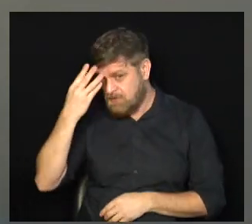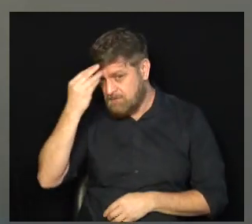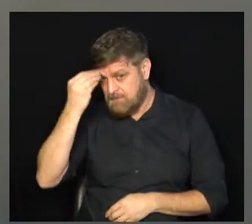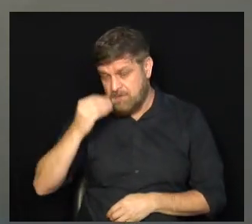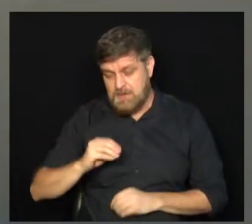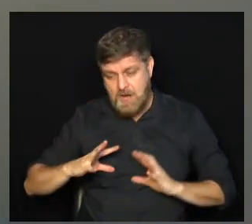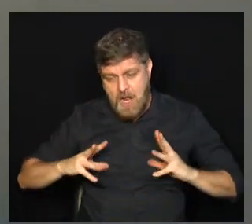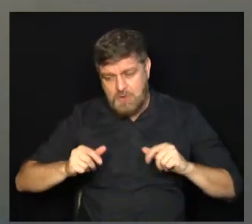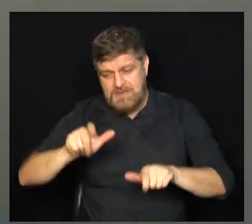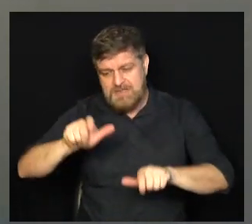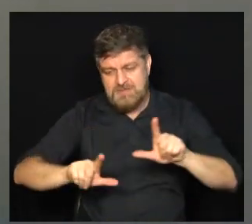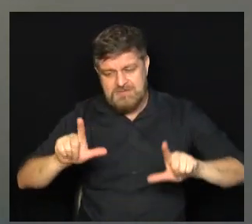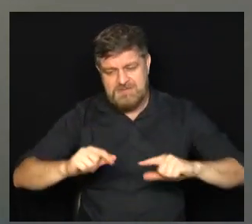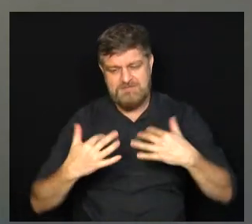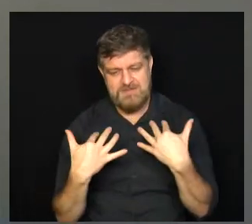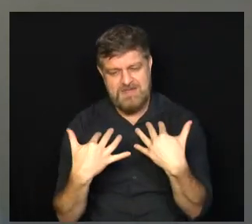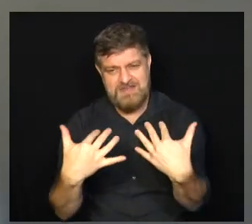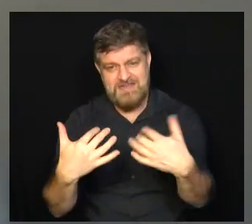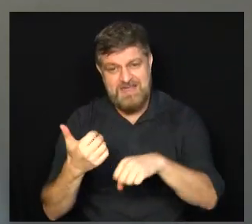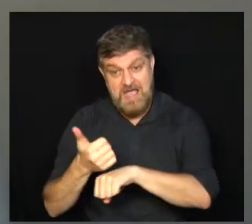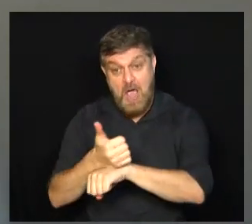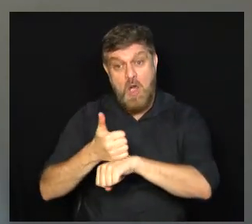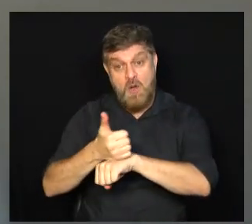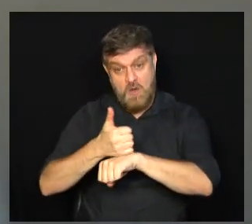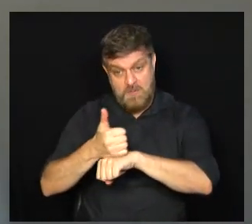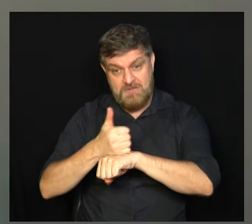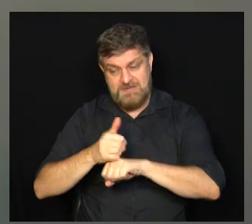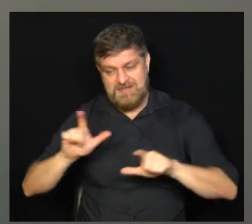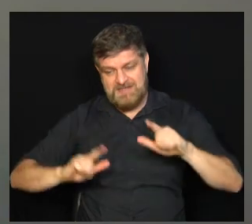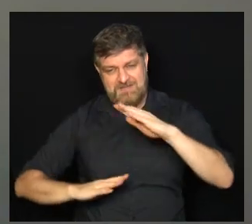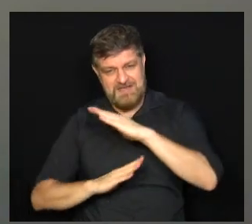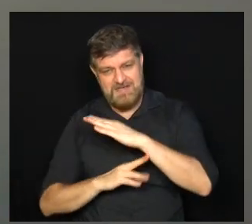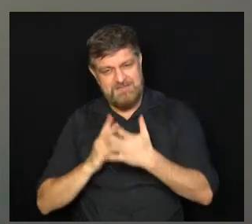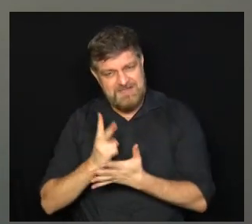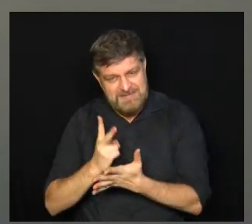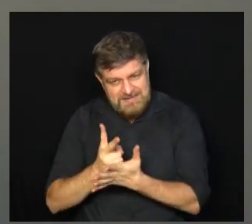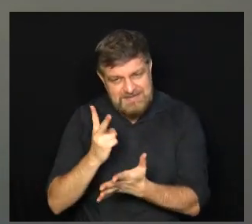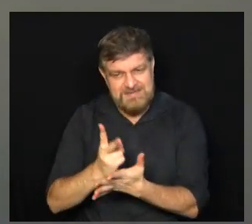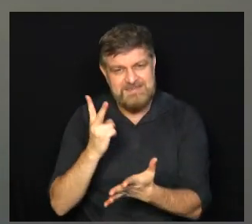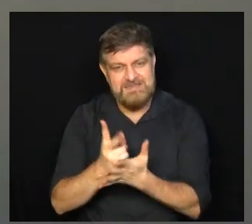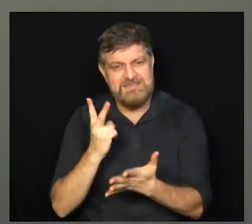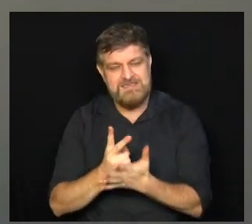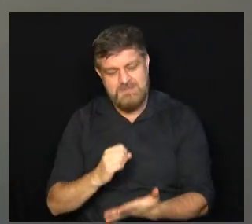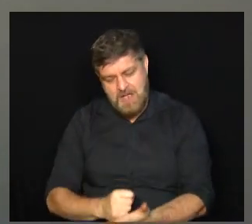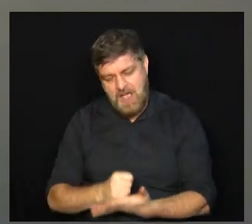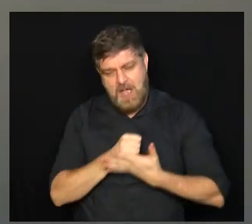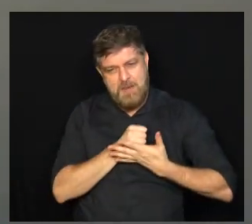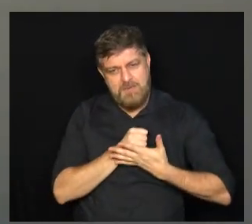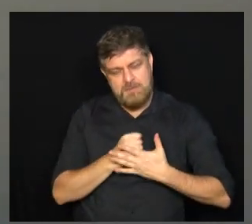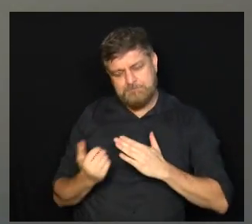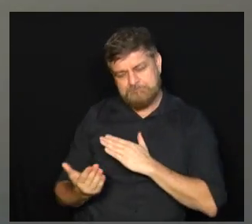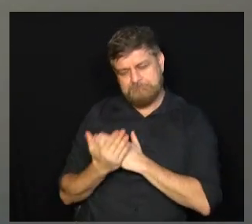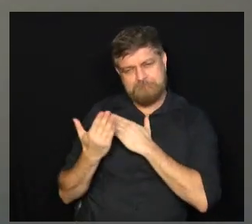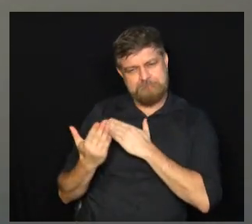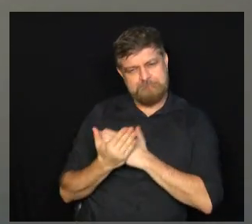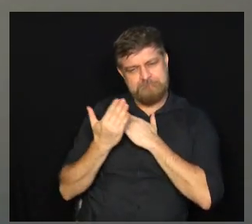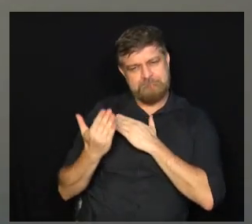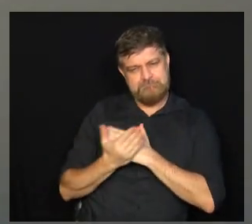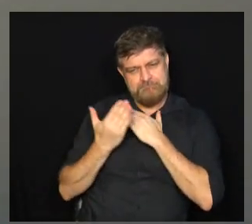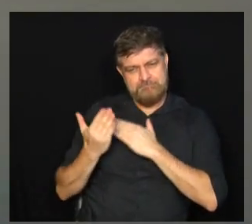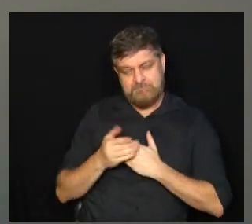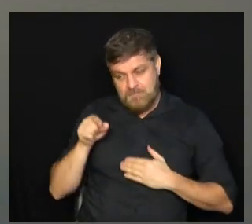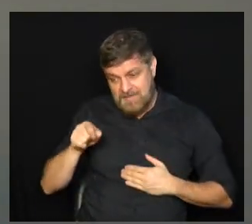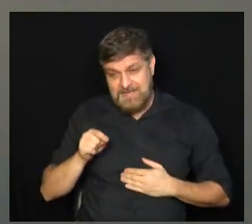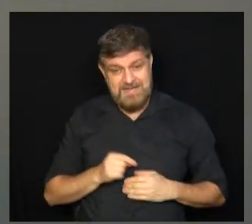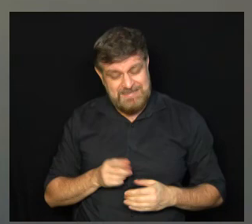que nos assiste e aos profissionais da TV Câmara que sempre são muito solícitos, muito prontos em